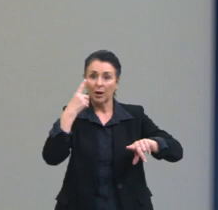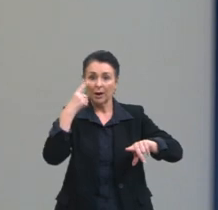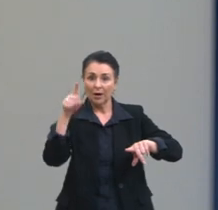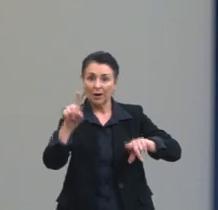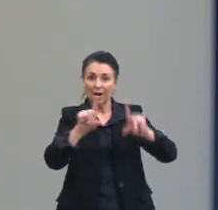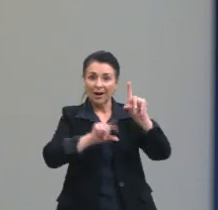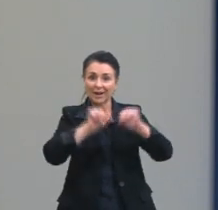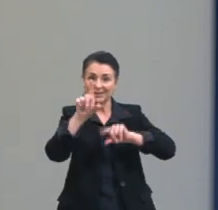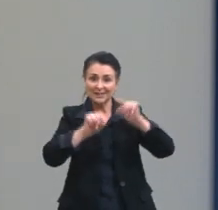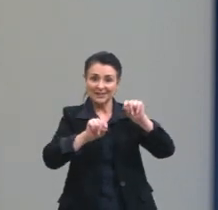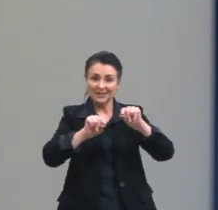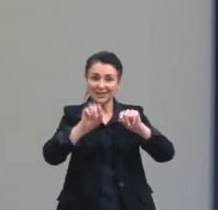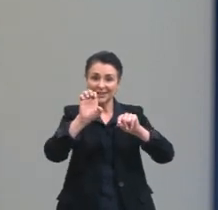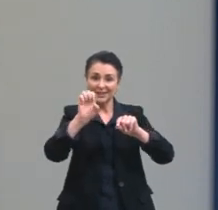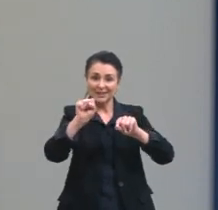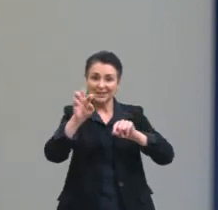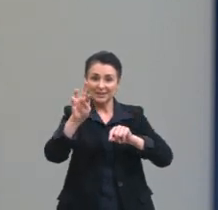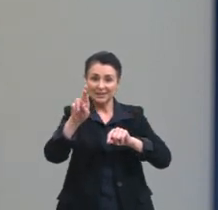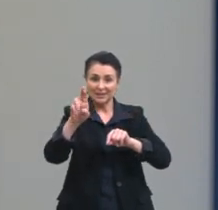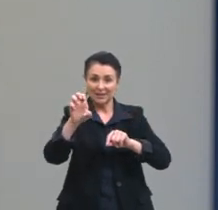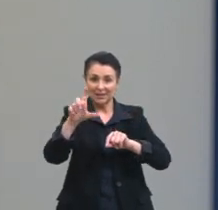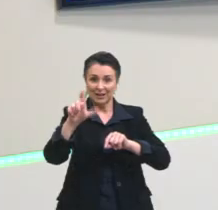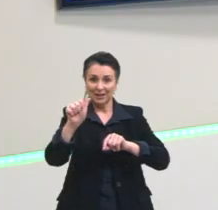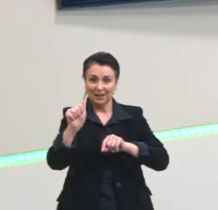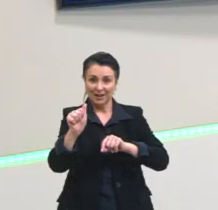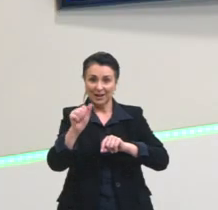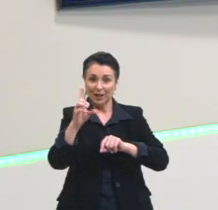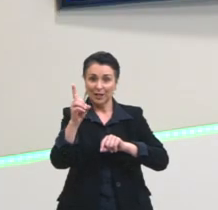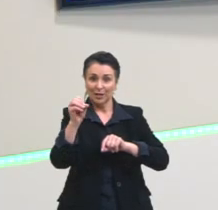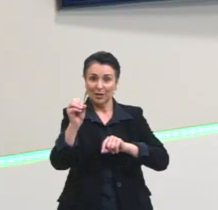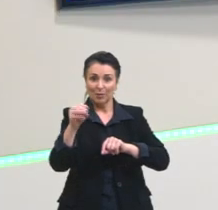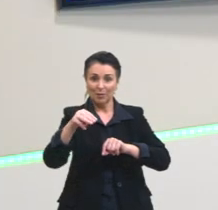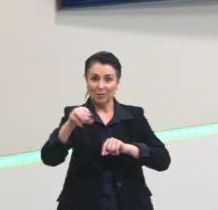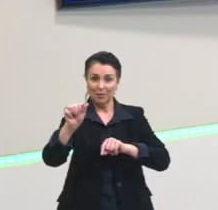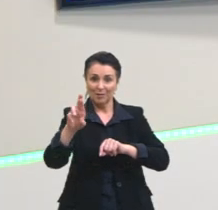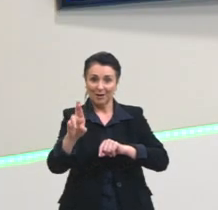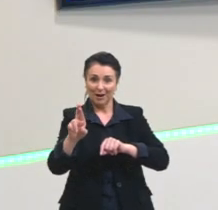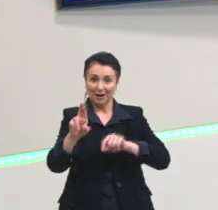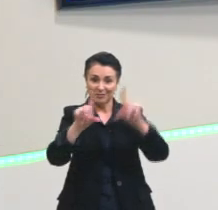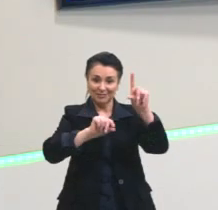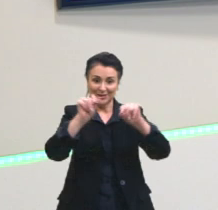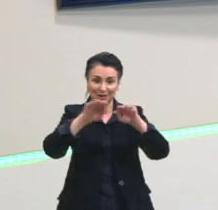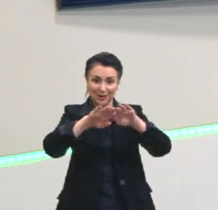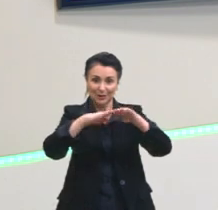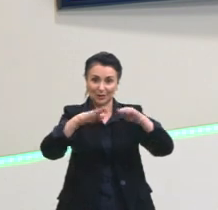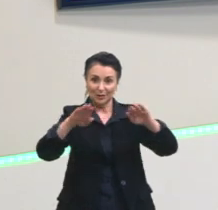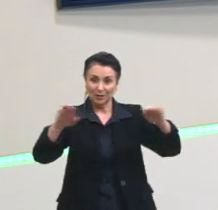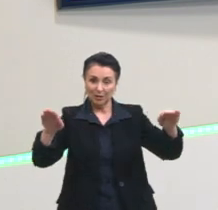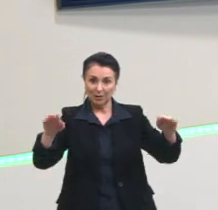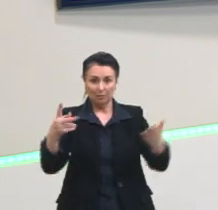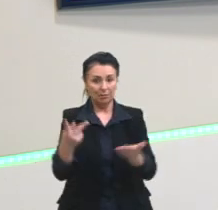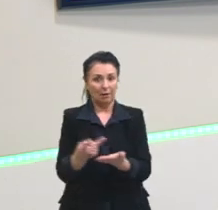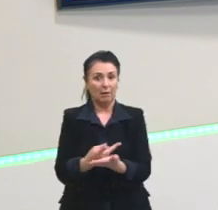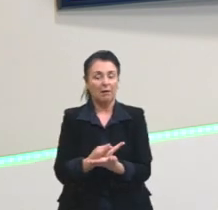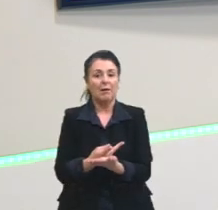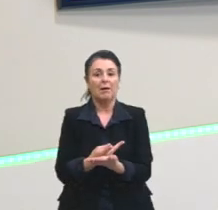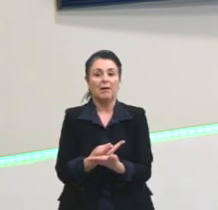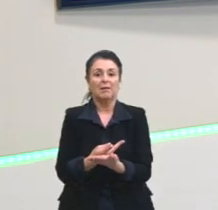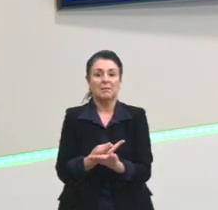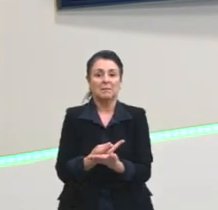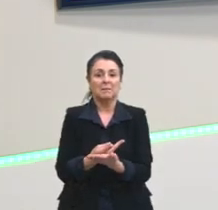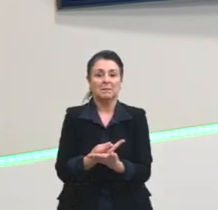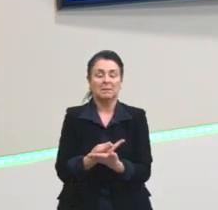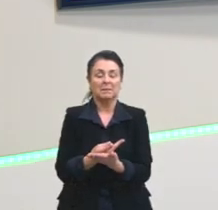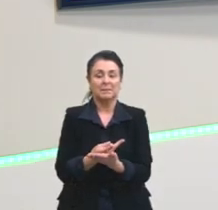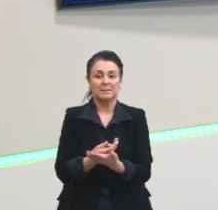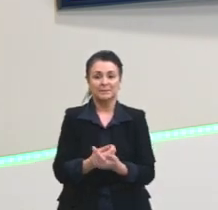mar certo então tá certo errado errado o pai passei eu tô não tô sabendo de dar hoje com